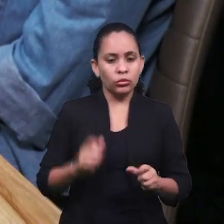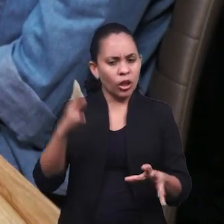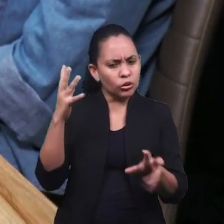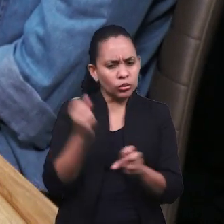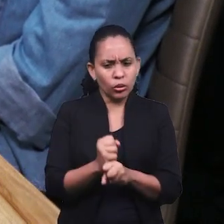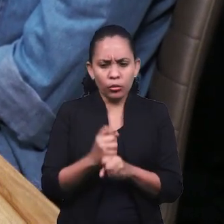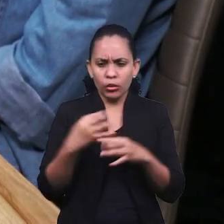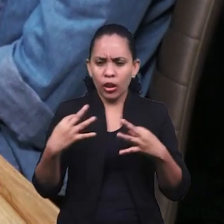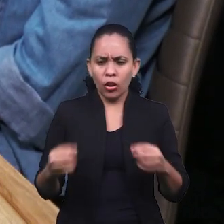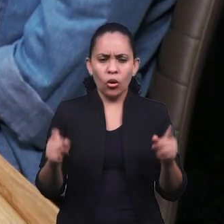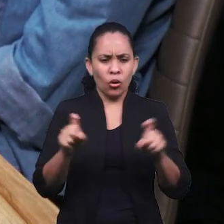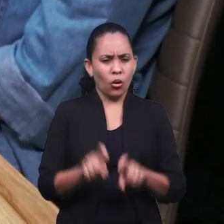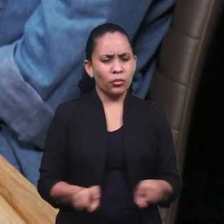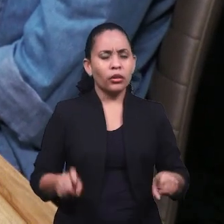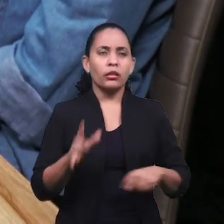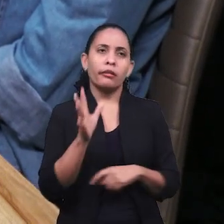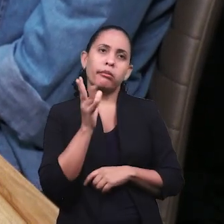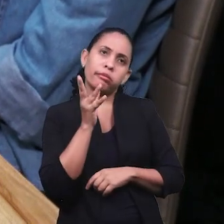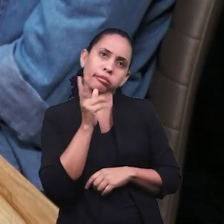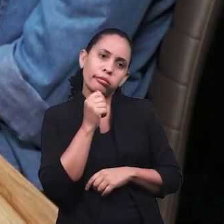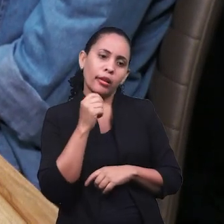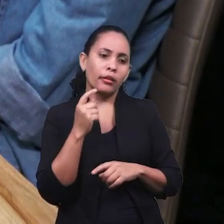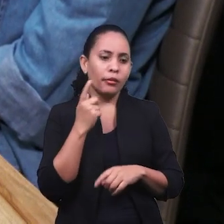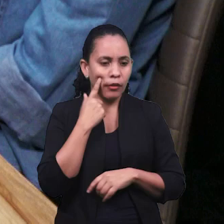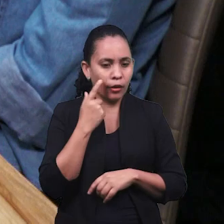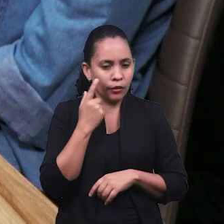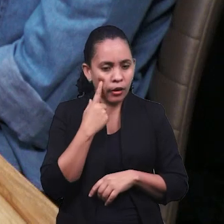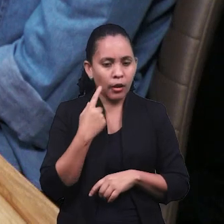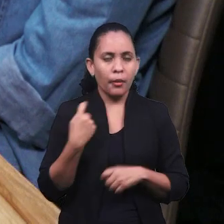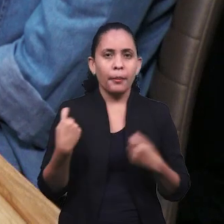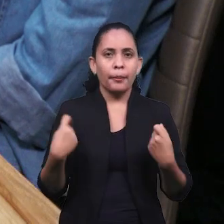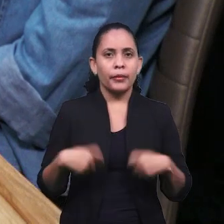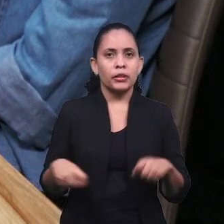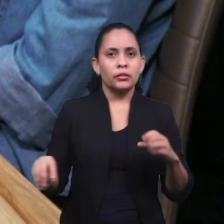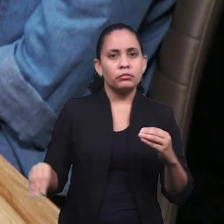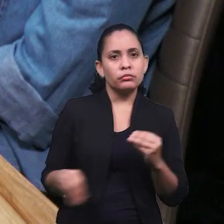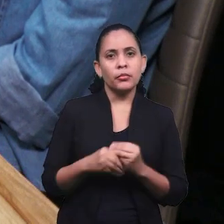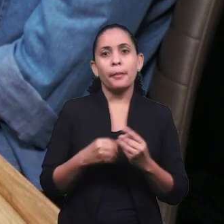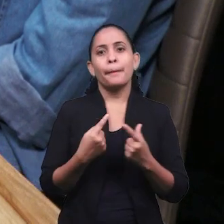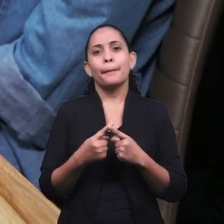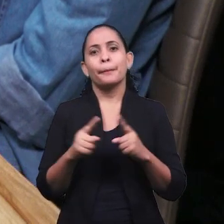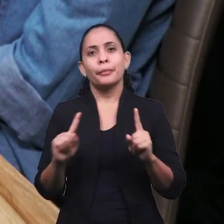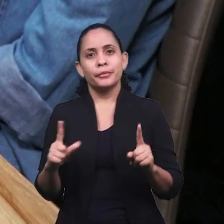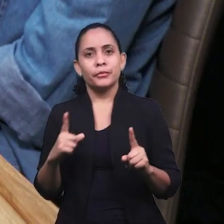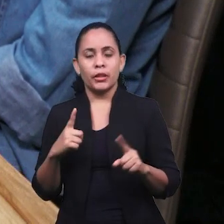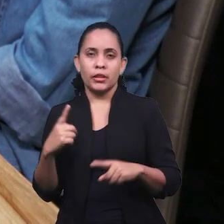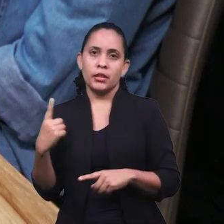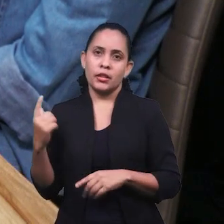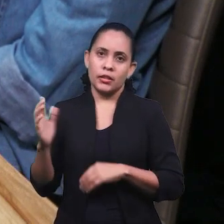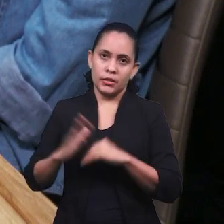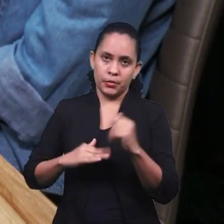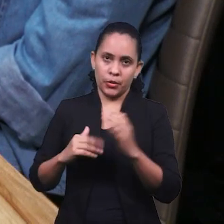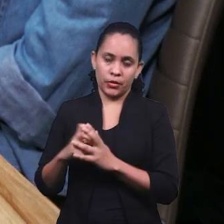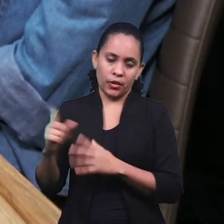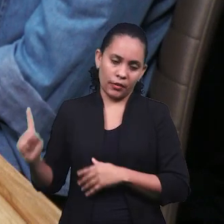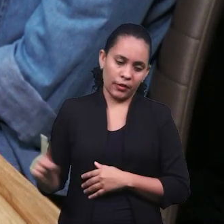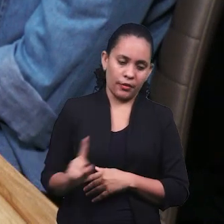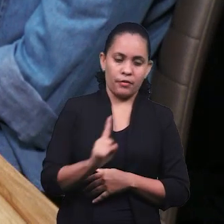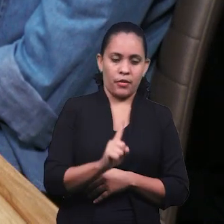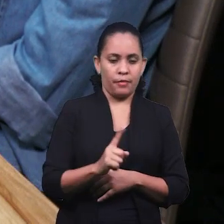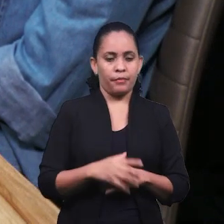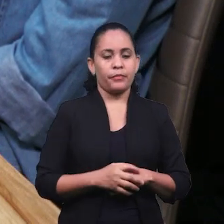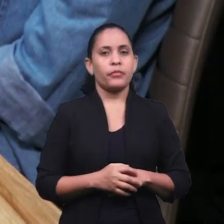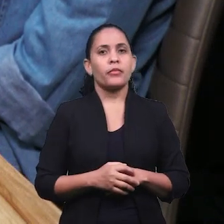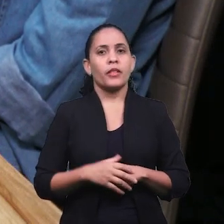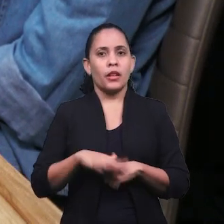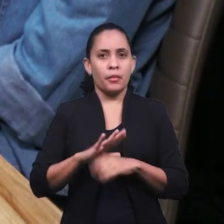significa isso, né? A princípio, mas se você pegar e descobrir que aquilo faz parte de uma data de nascimento e você consegue descobrir a faixa